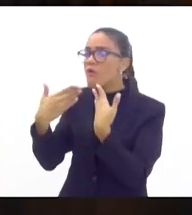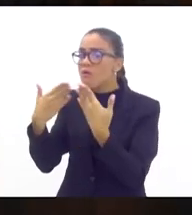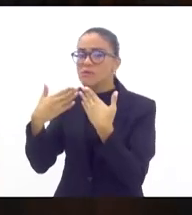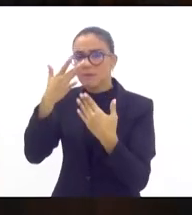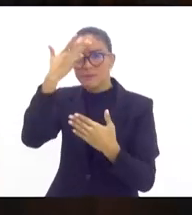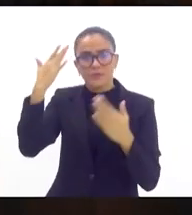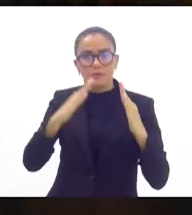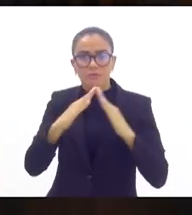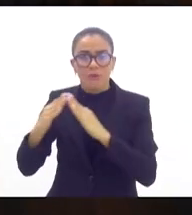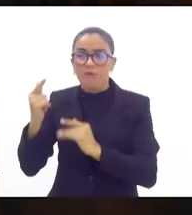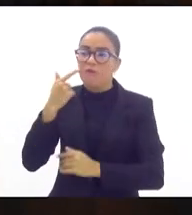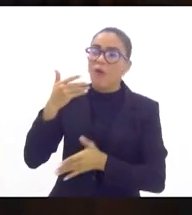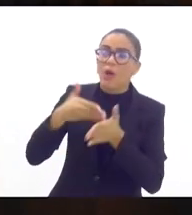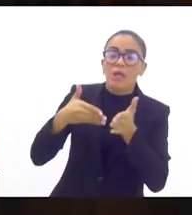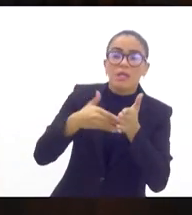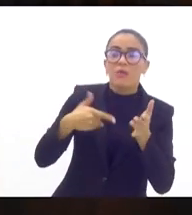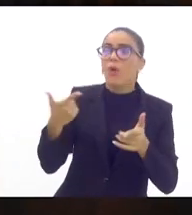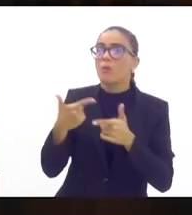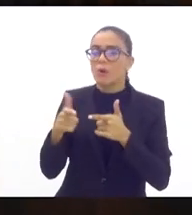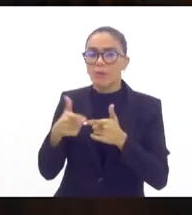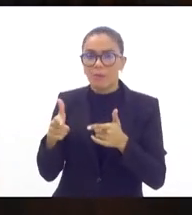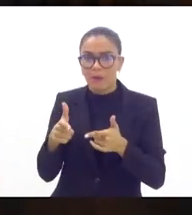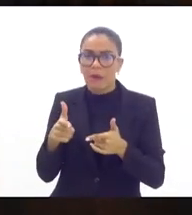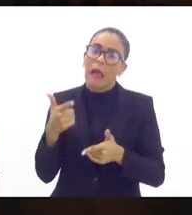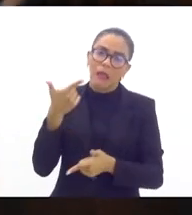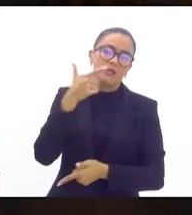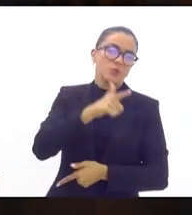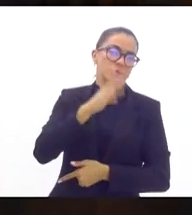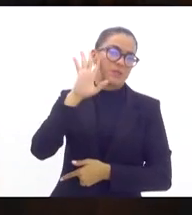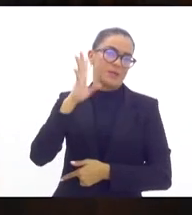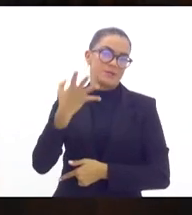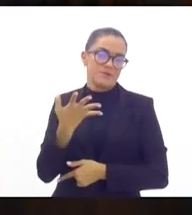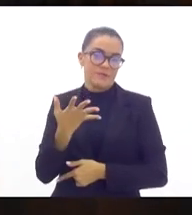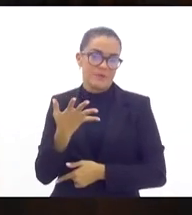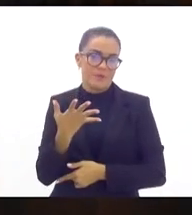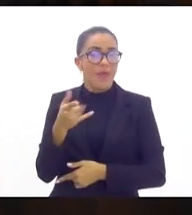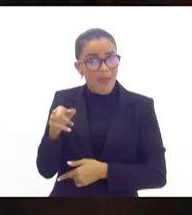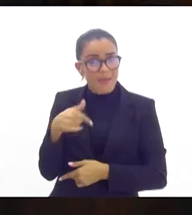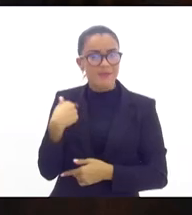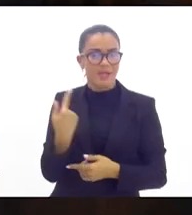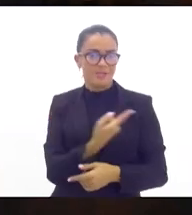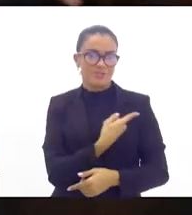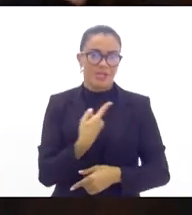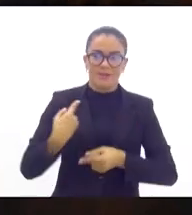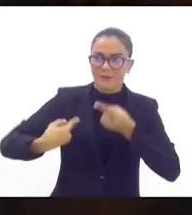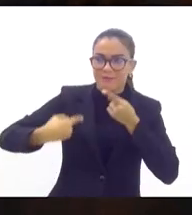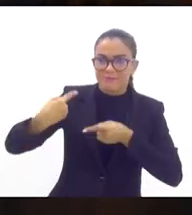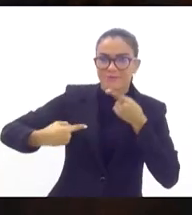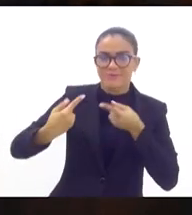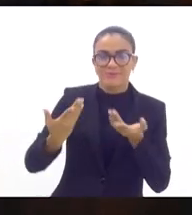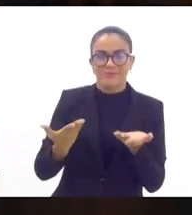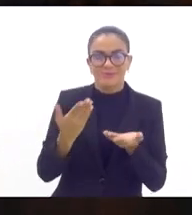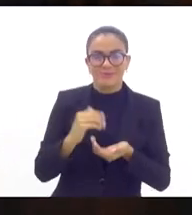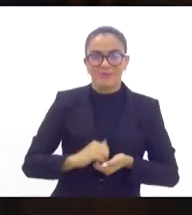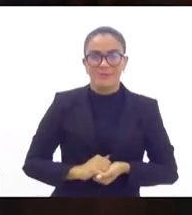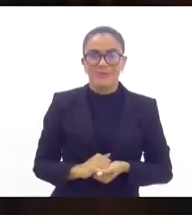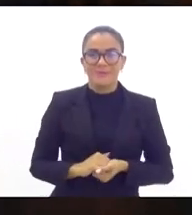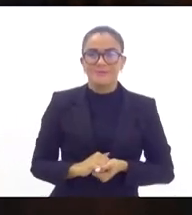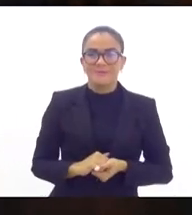morador ver a dificuldade ver qual é o problema que a gente vai conseguir soluções e é isso que a gente está trazendo aqui por isso que era importante